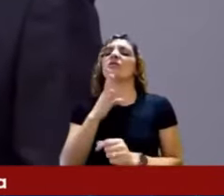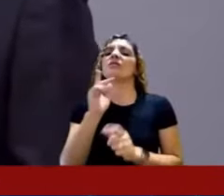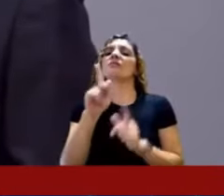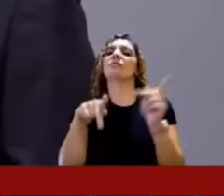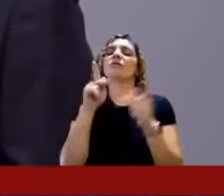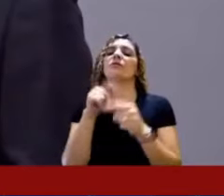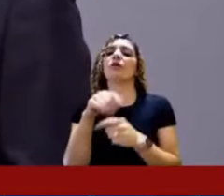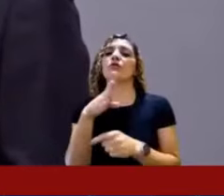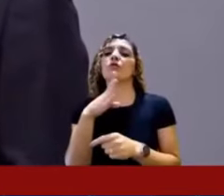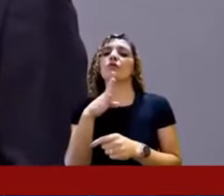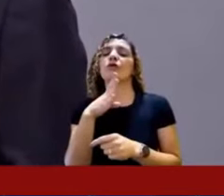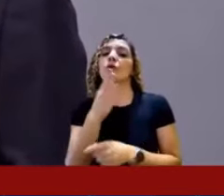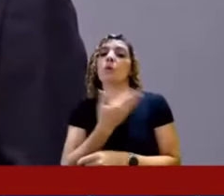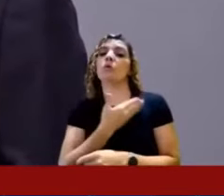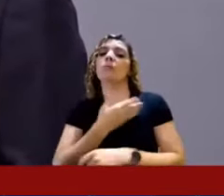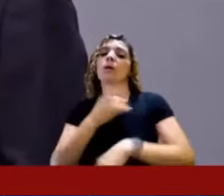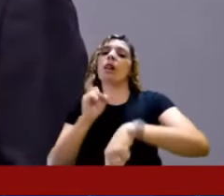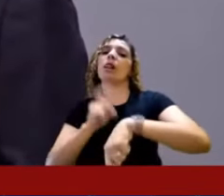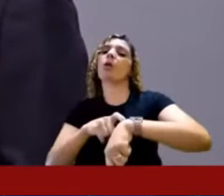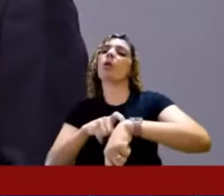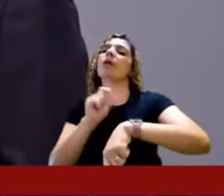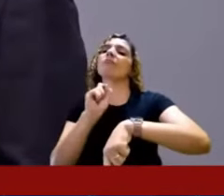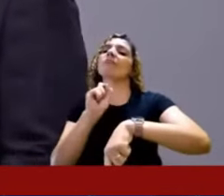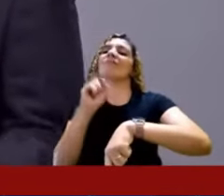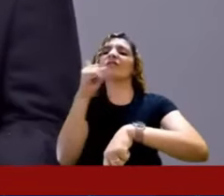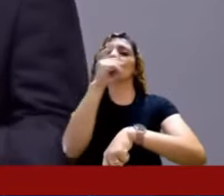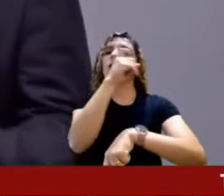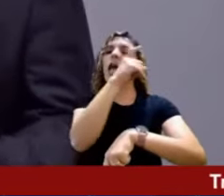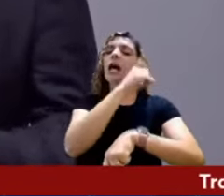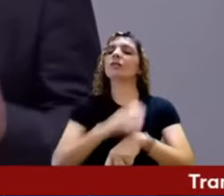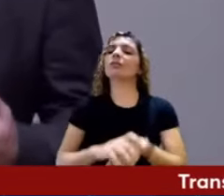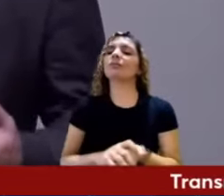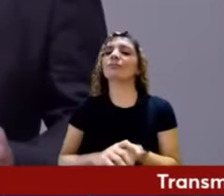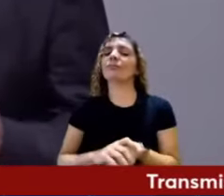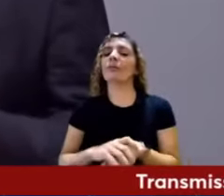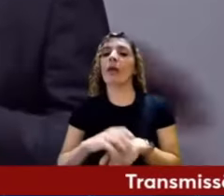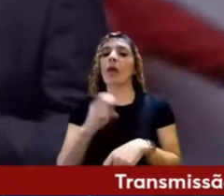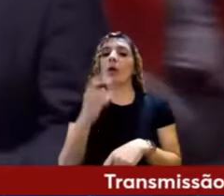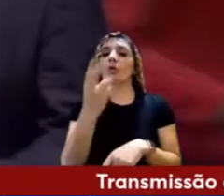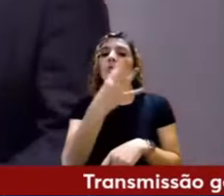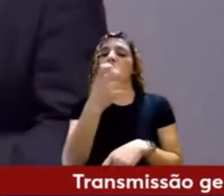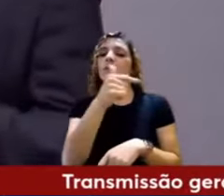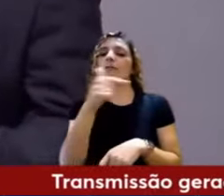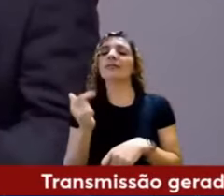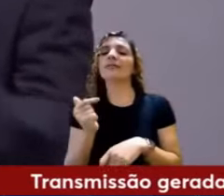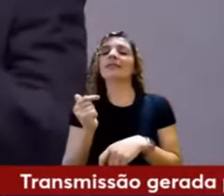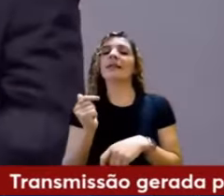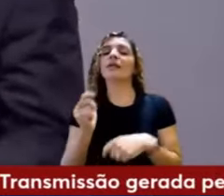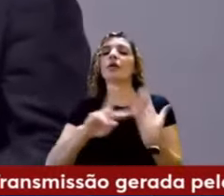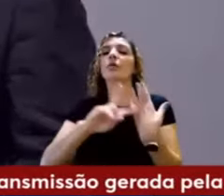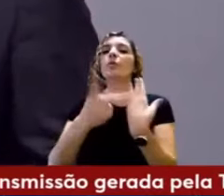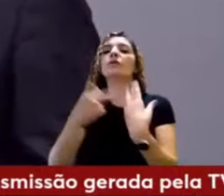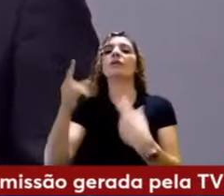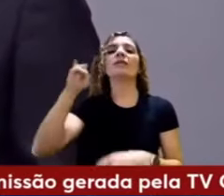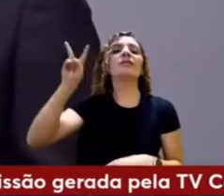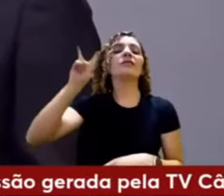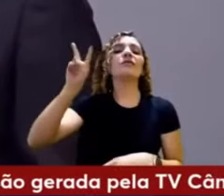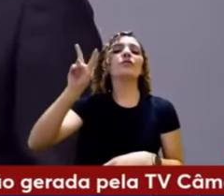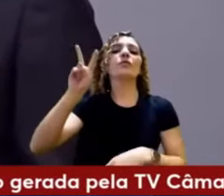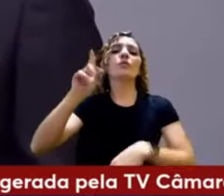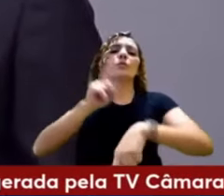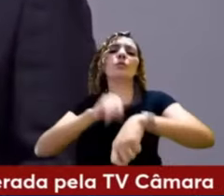os amigos na hora da dificuldade. E o 247 é fruto dessa história, de um dos momentos mais